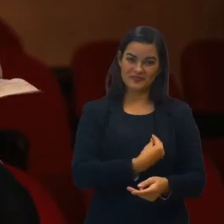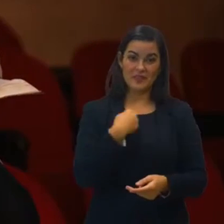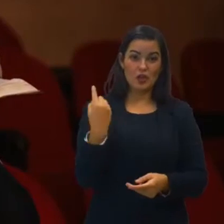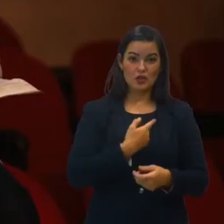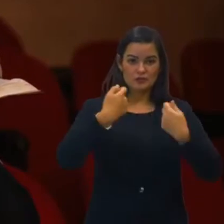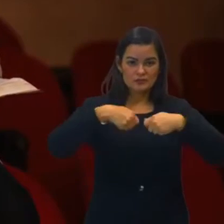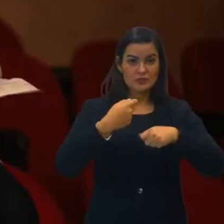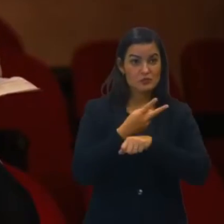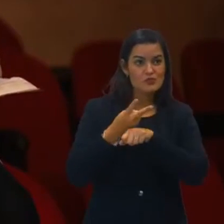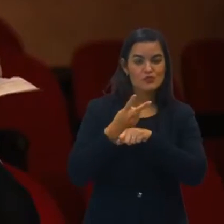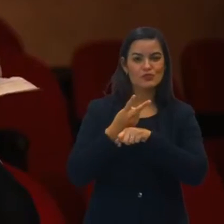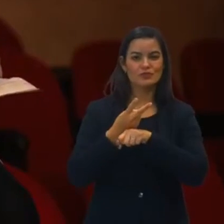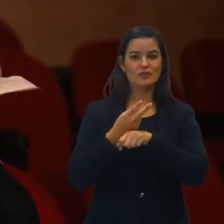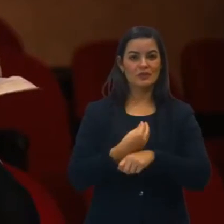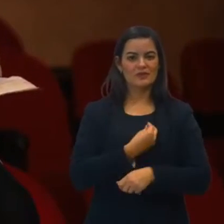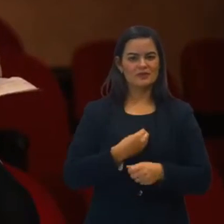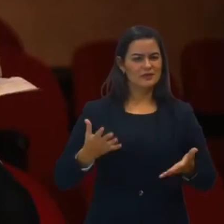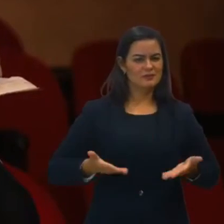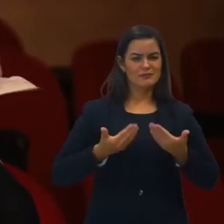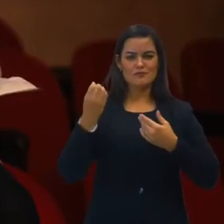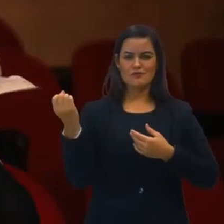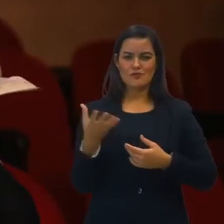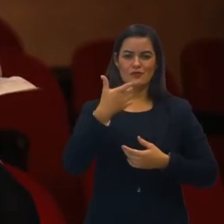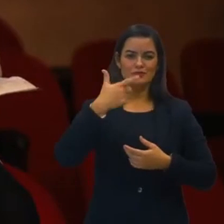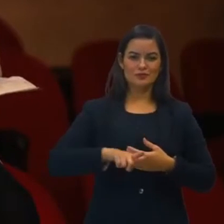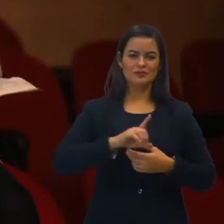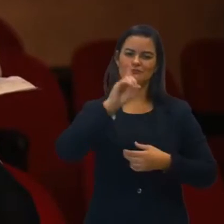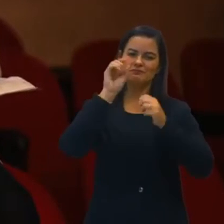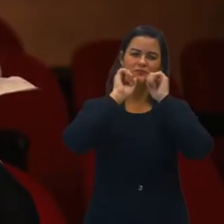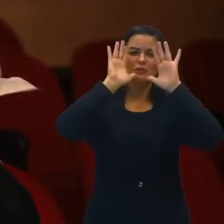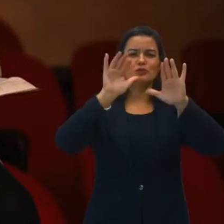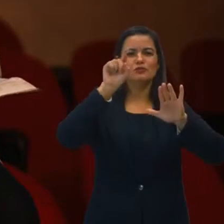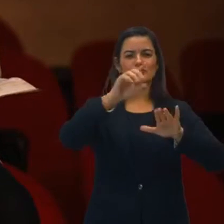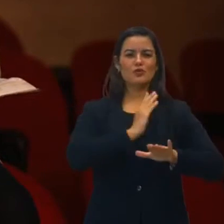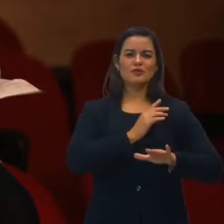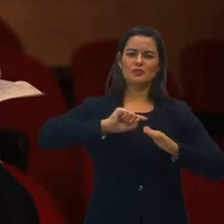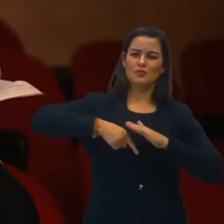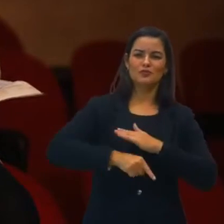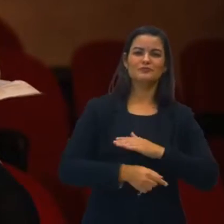avivamento até que Ele venha. Deus abençoe profundamente o seu coração.